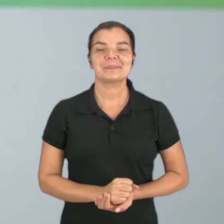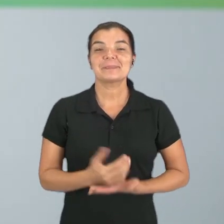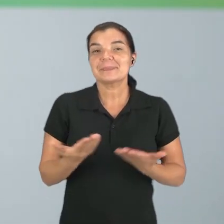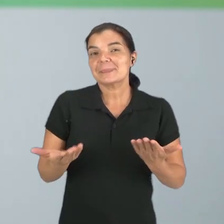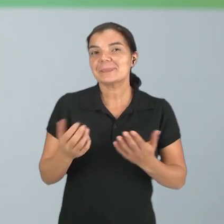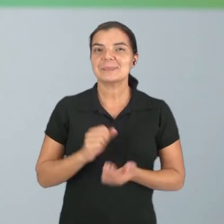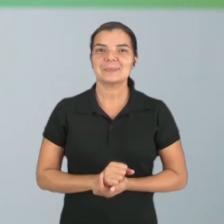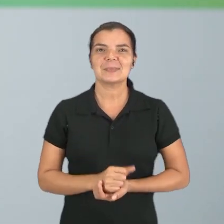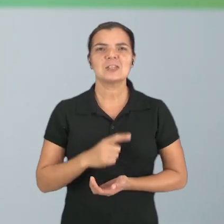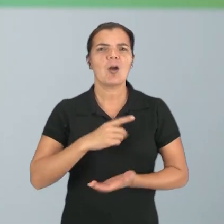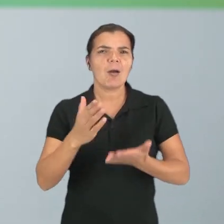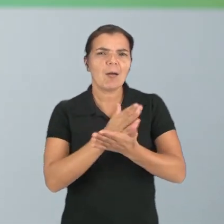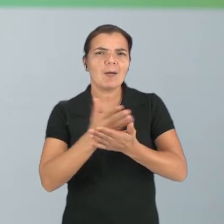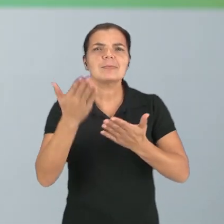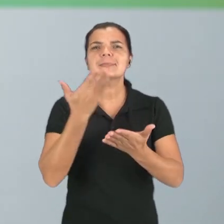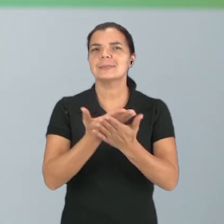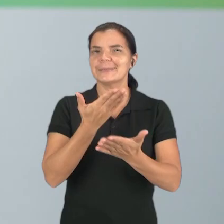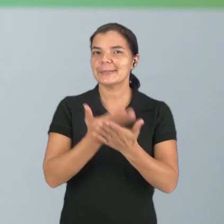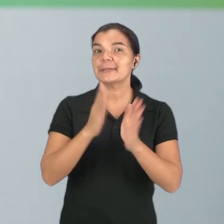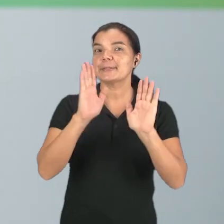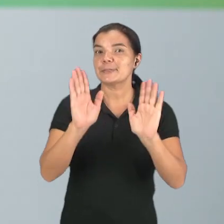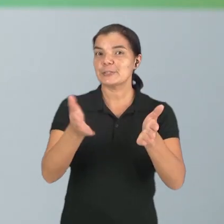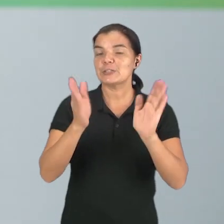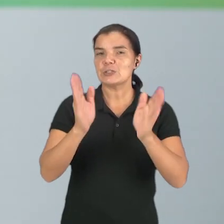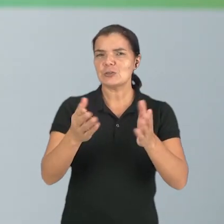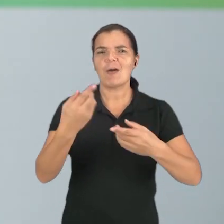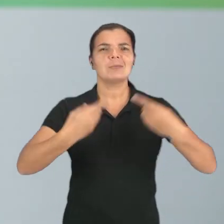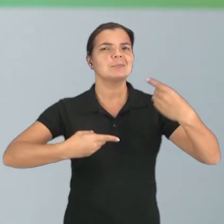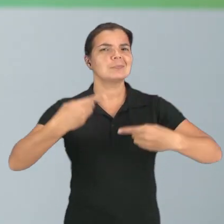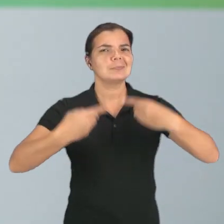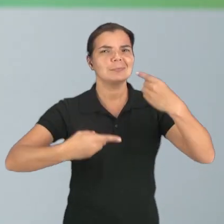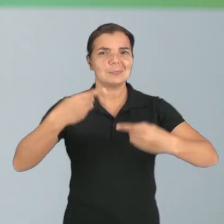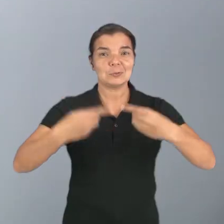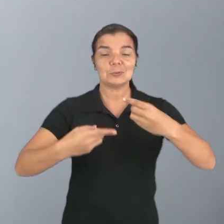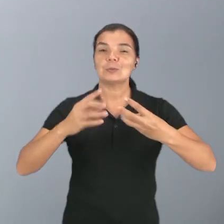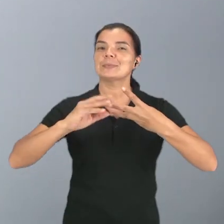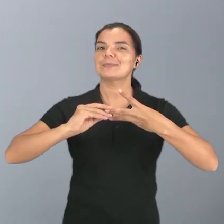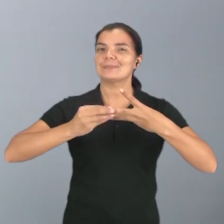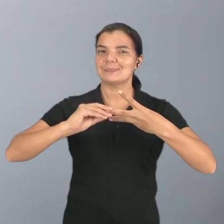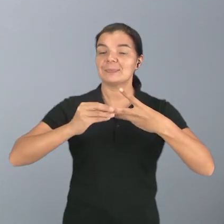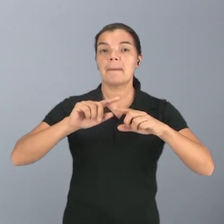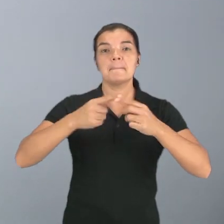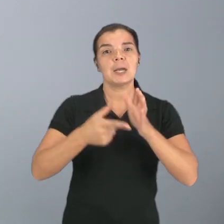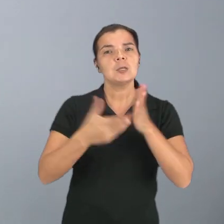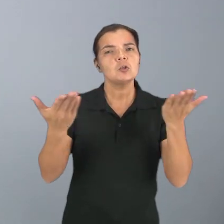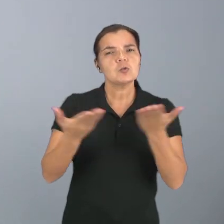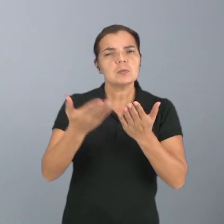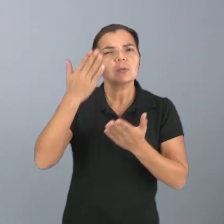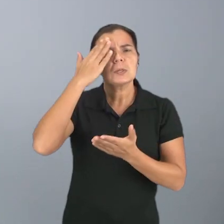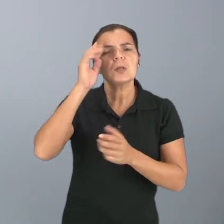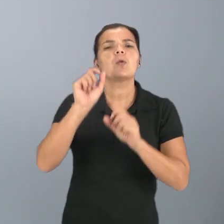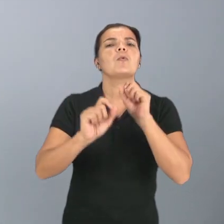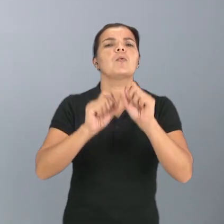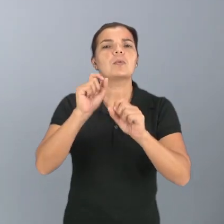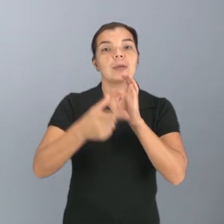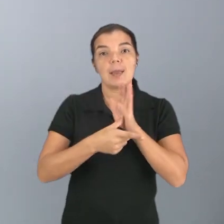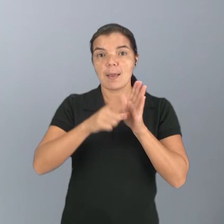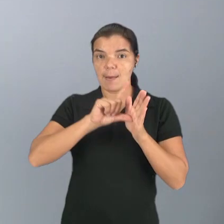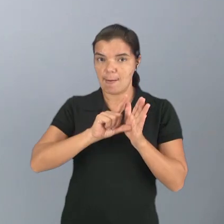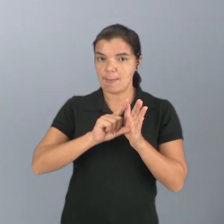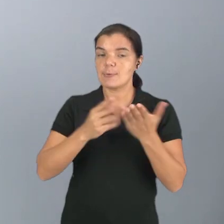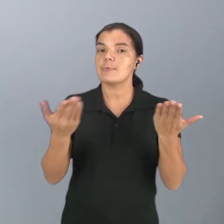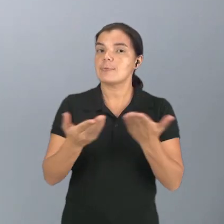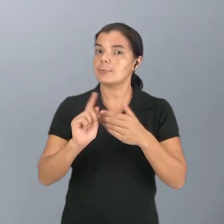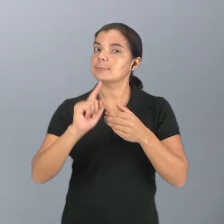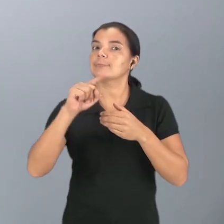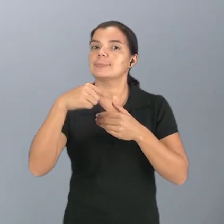Então, já tem algumas aulas aí que a gente vem discutindo a respeito das células. Só que hoje a gente vai entender o que vem antes e o que